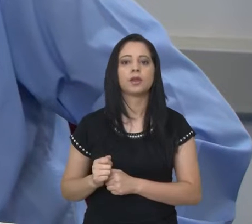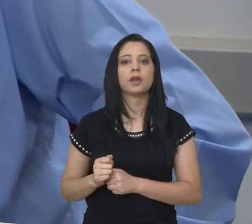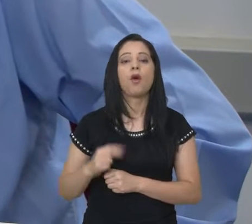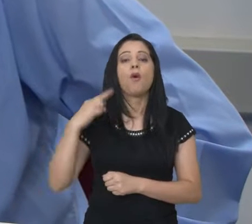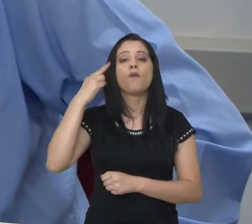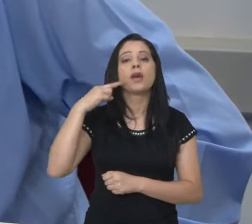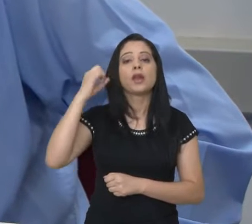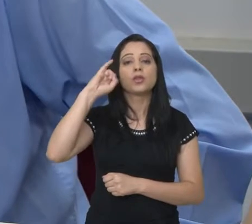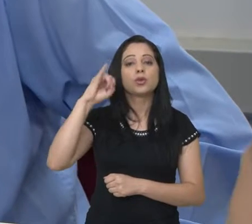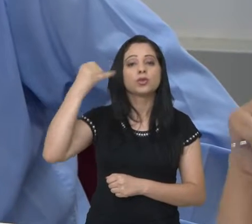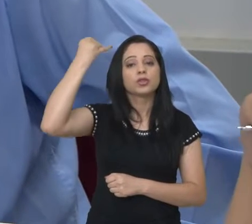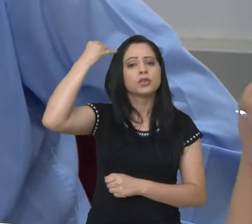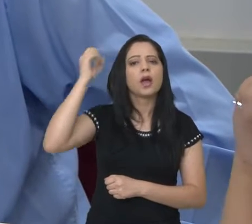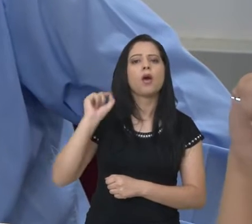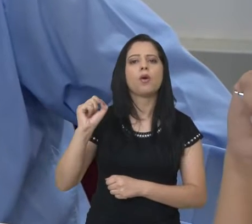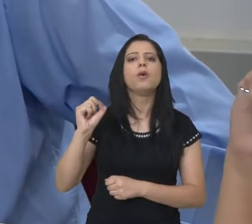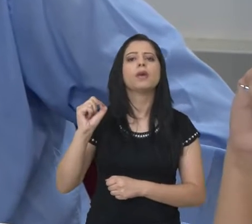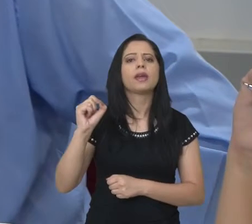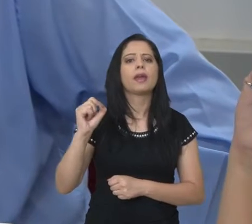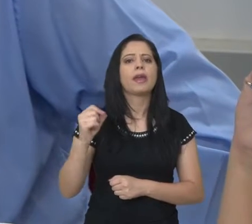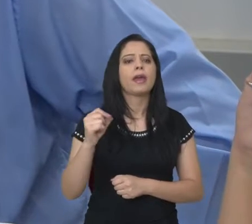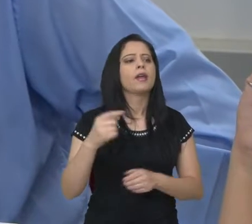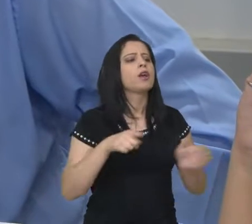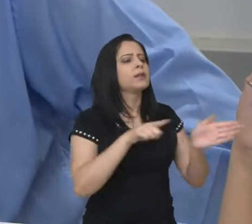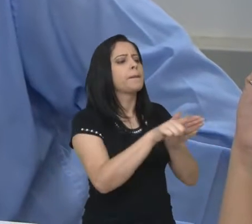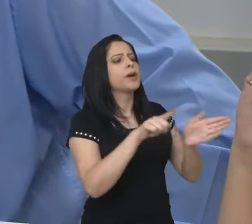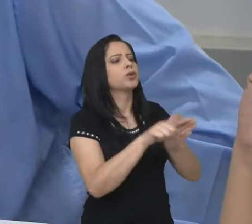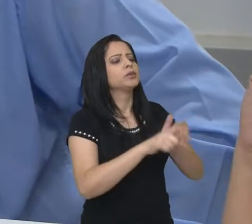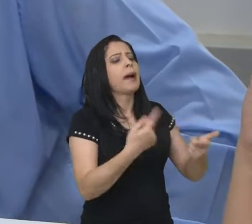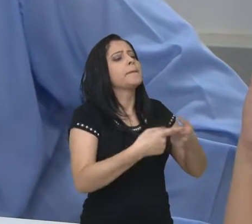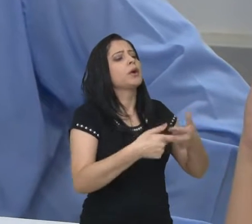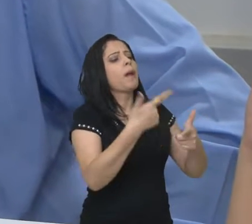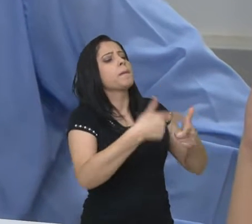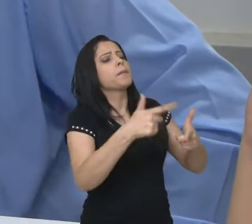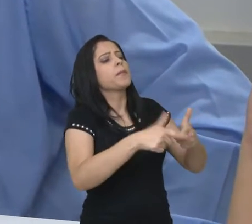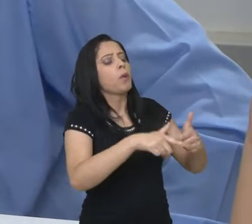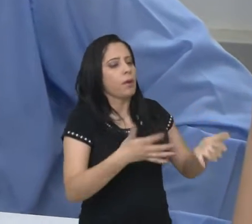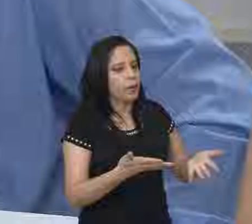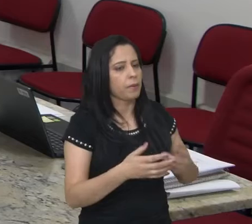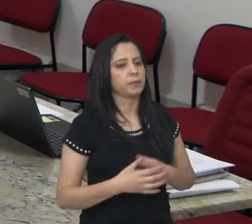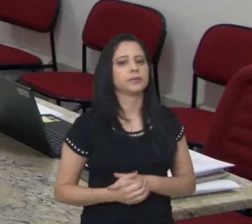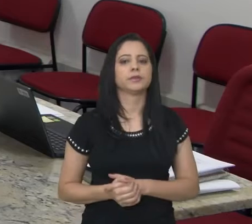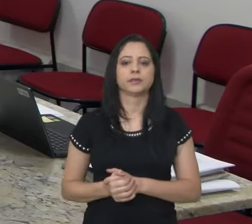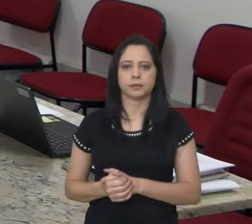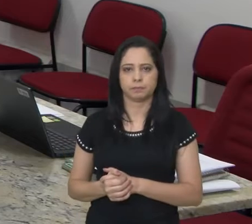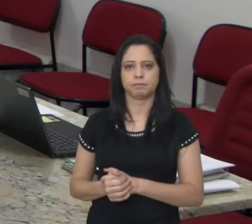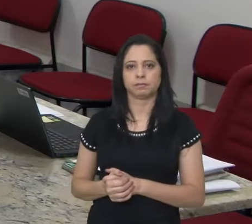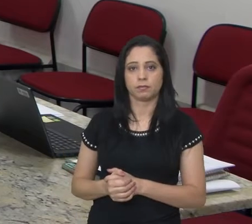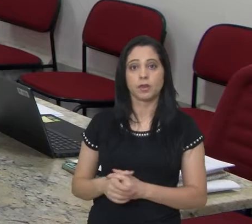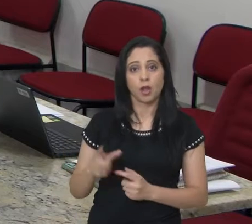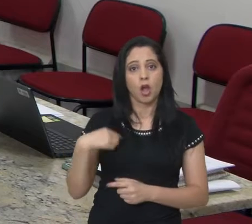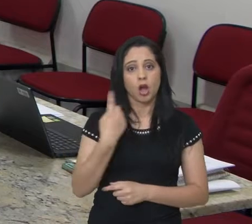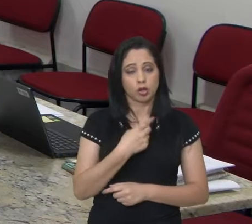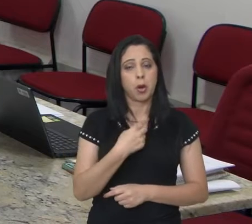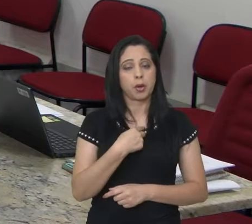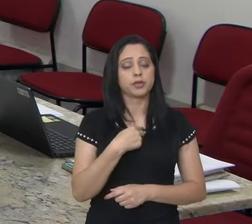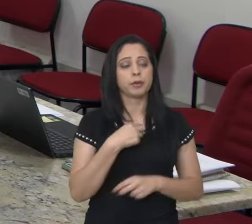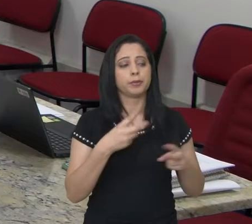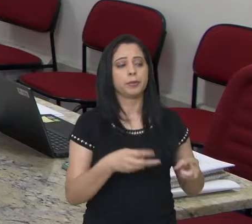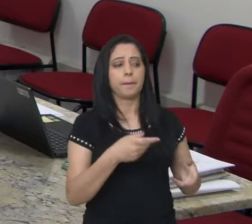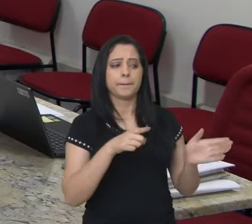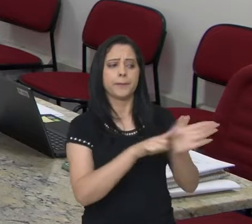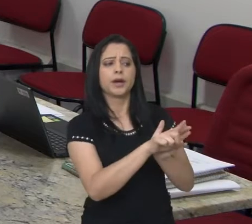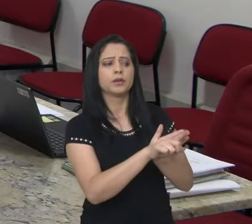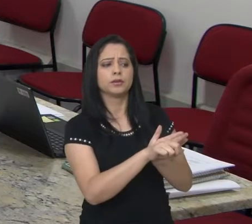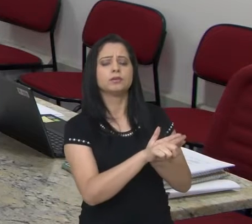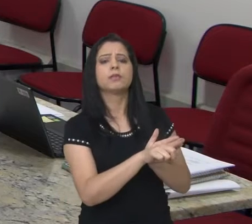vereador José Cláudio, a empresa será questionada sobre os problemas em contrato. Estaremos ouvindo a Sabesp